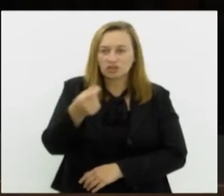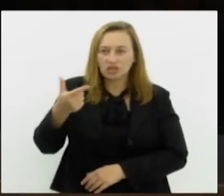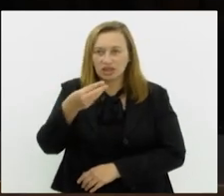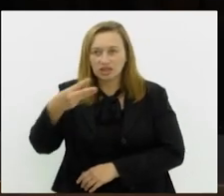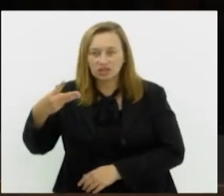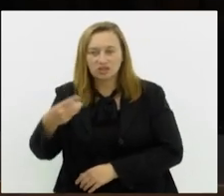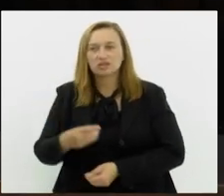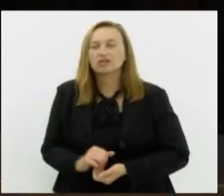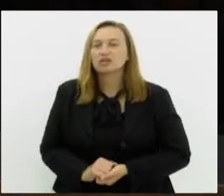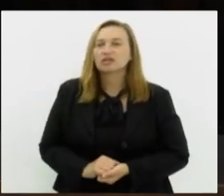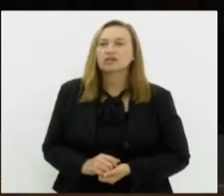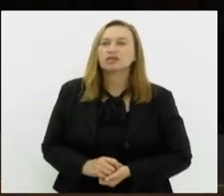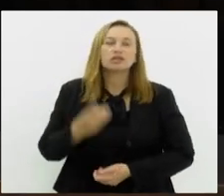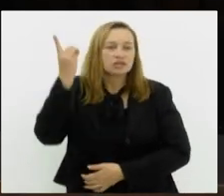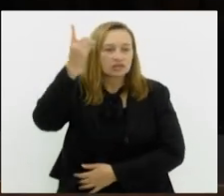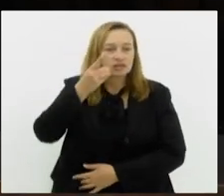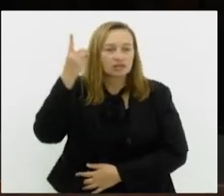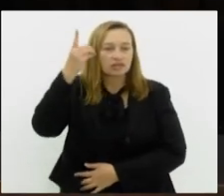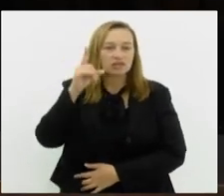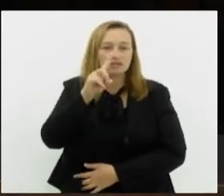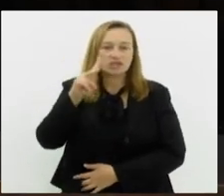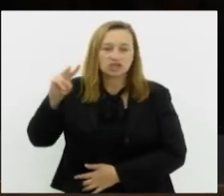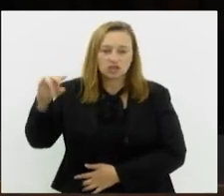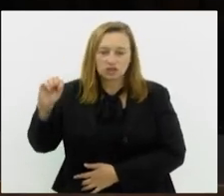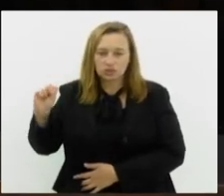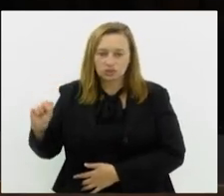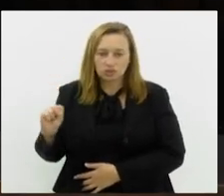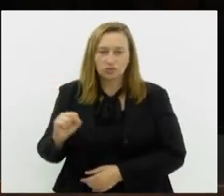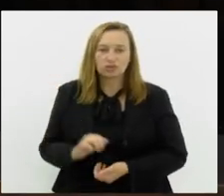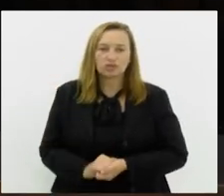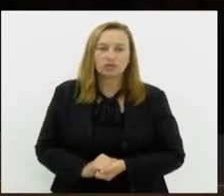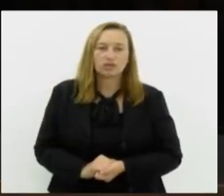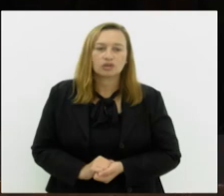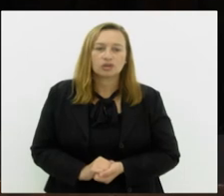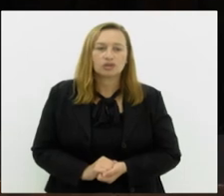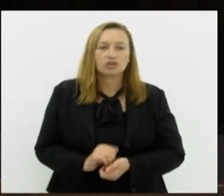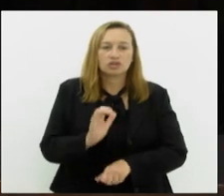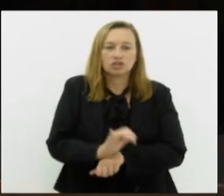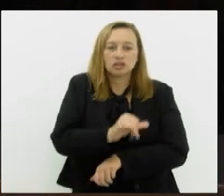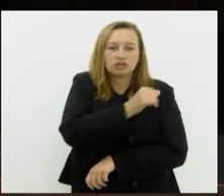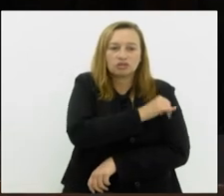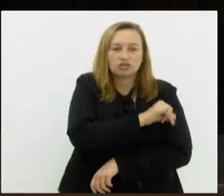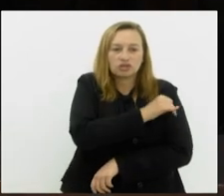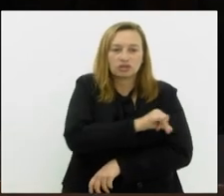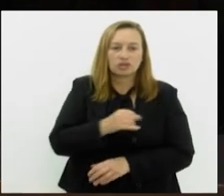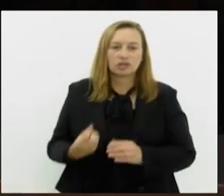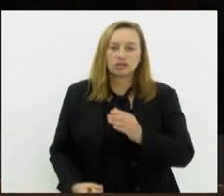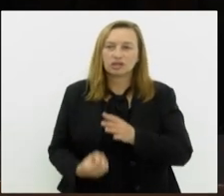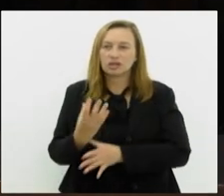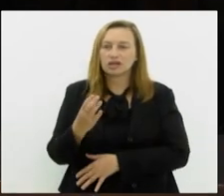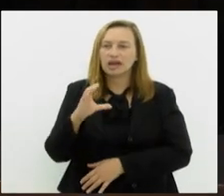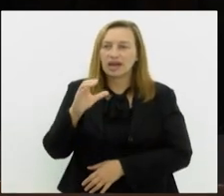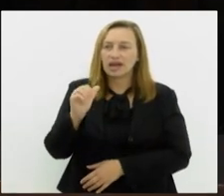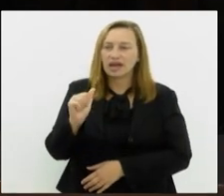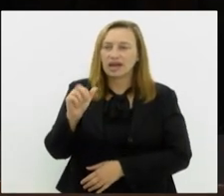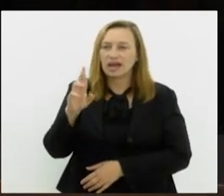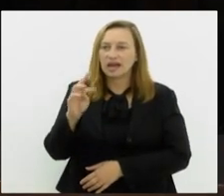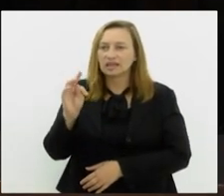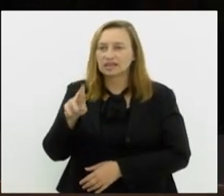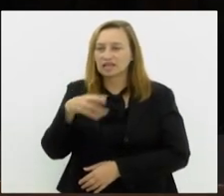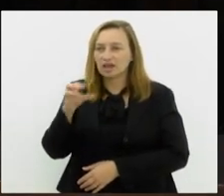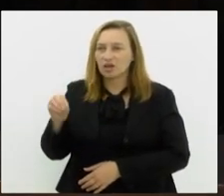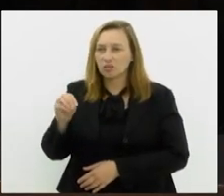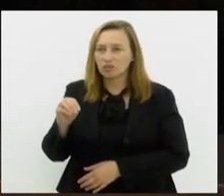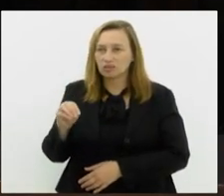de 2023, de autoria do deputado Vinícius Cozzolino, que institui no âmbito do Estado do Rio de Janeiro a criação do cartão de identificação